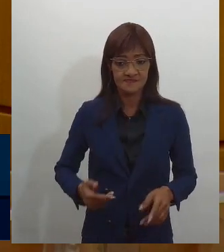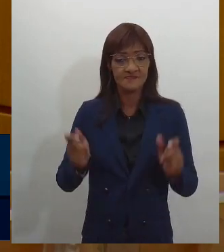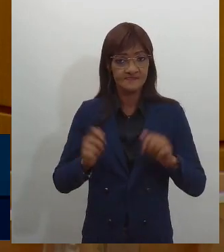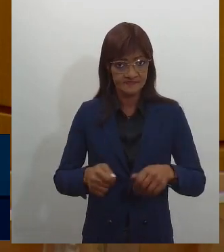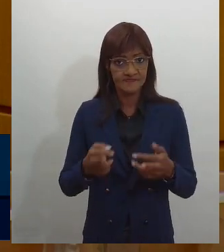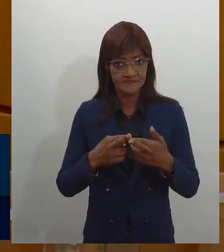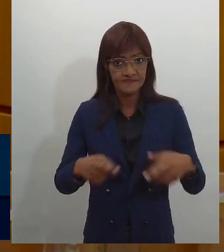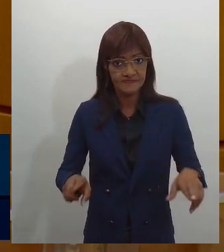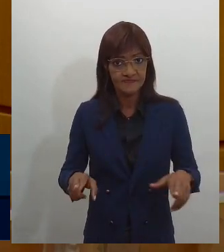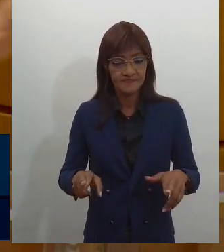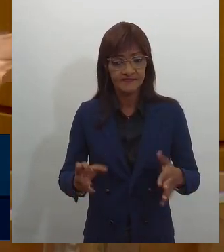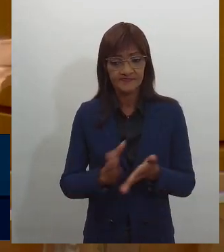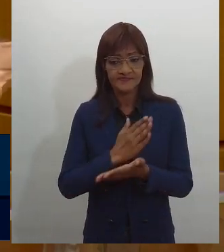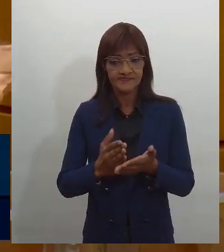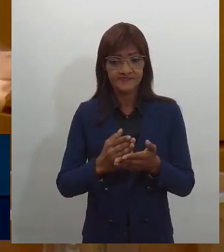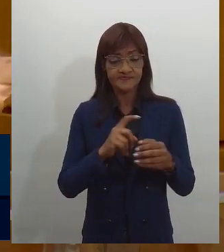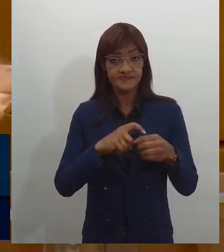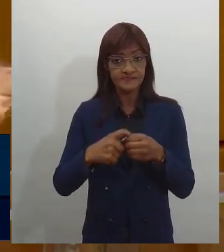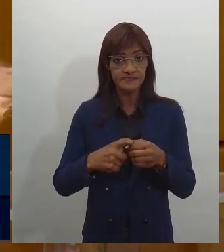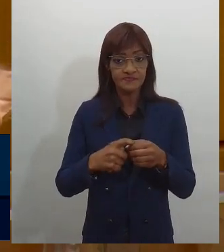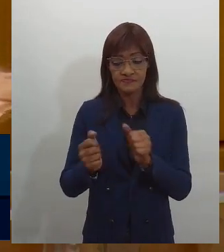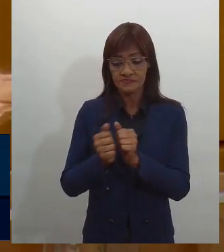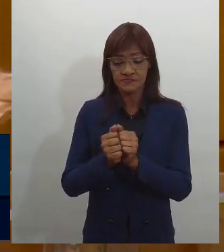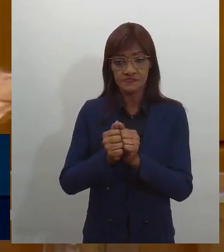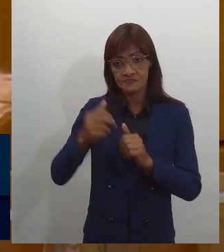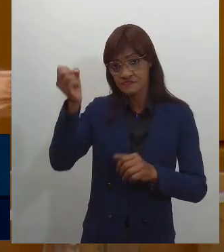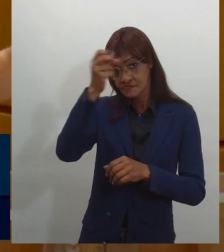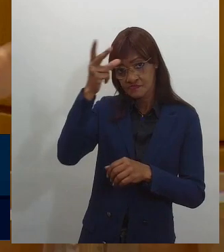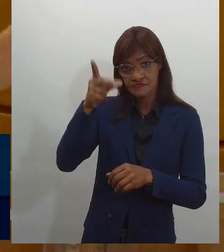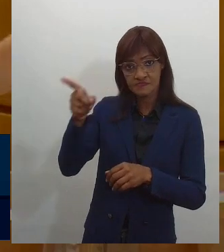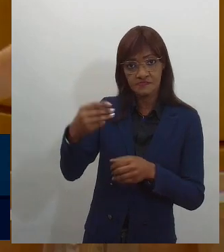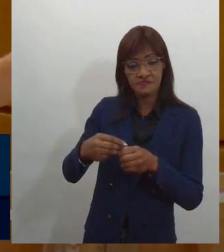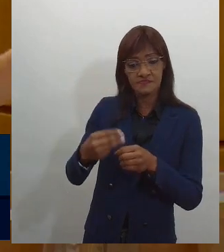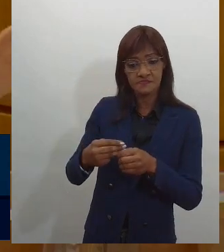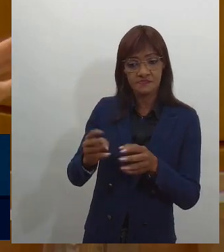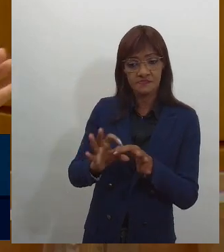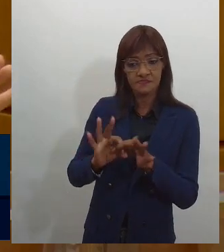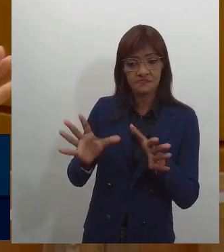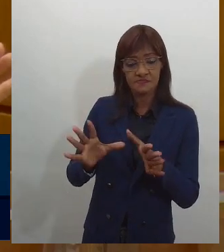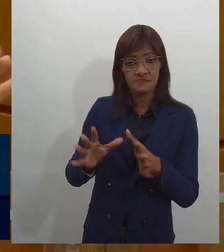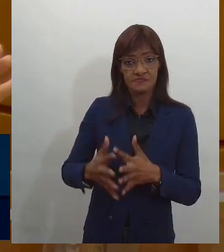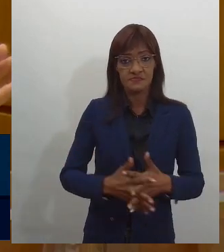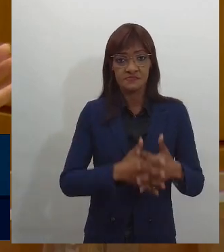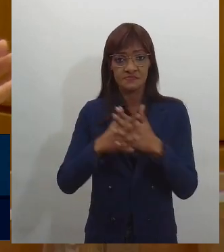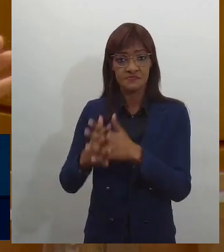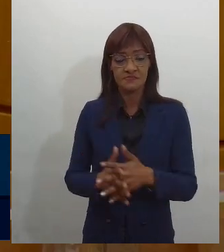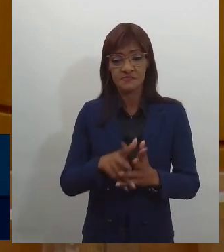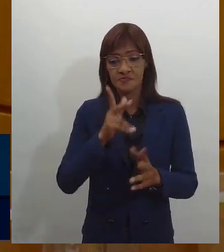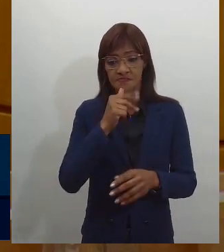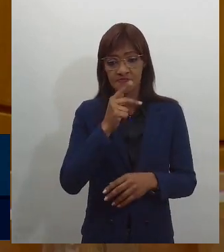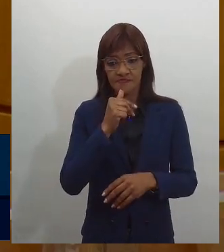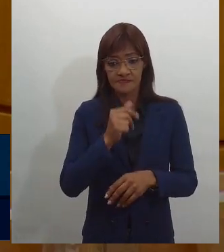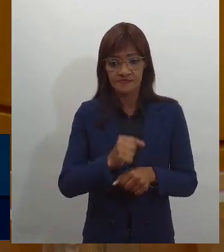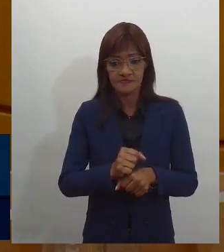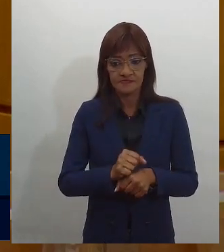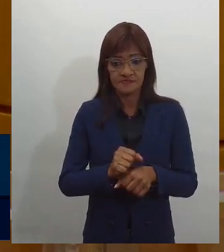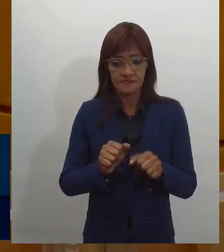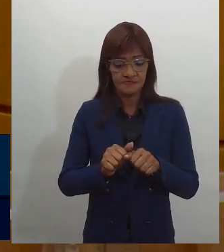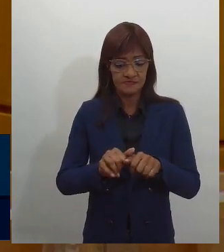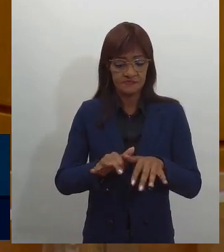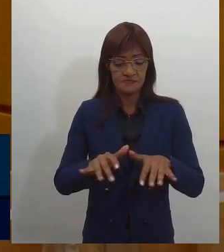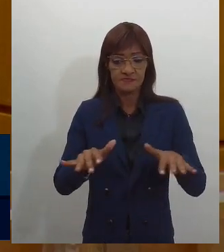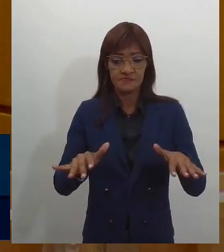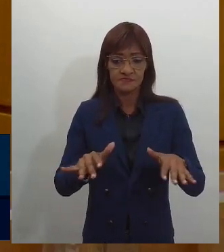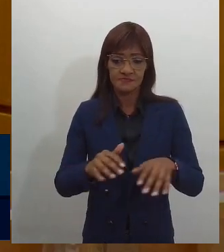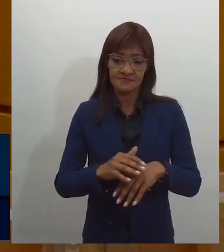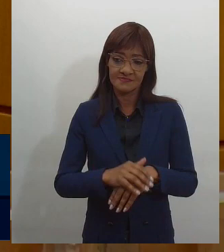ao município para poder disponibilizar mais carros-pipas para distribuir essa água, não só no campo, na zona rural,